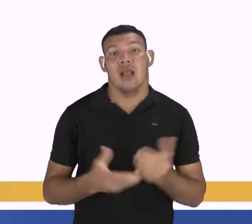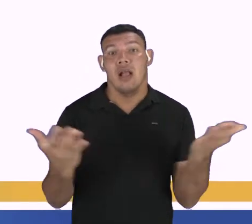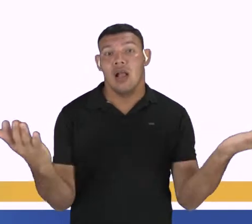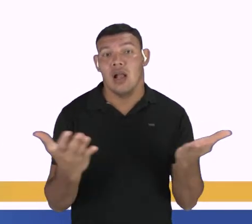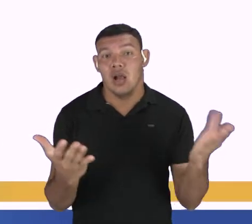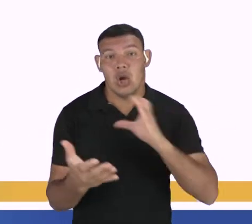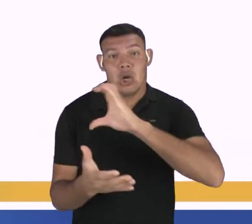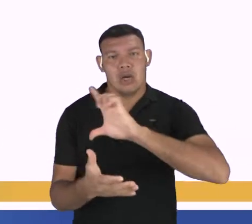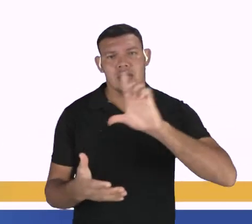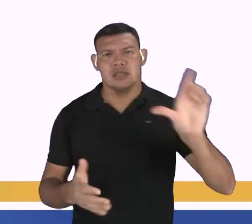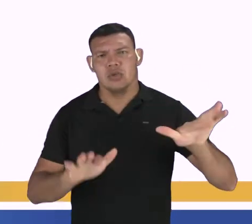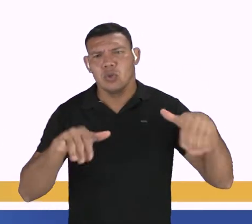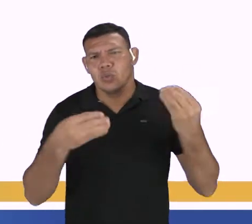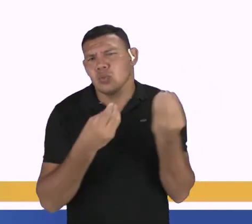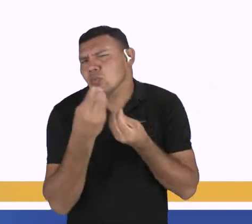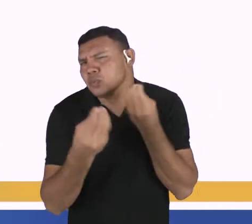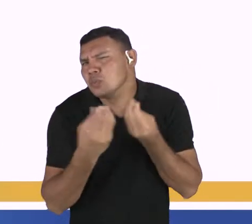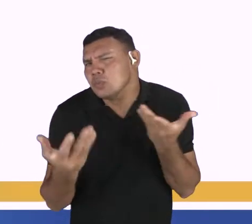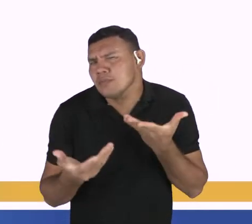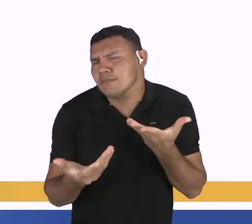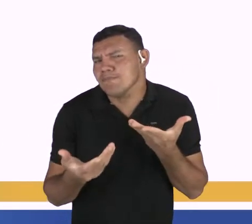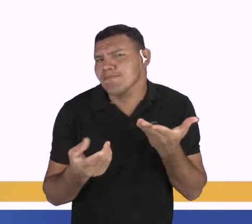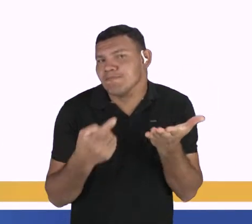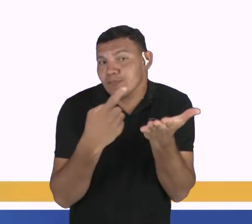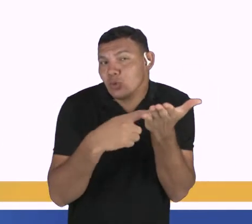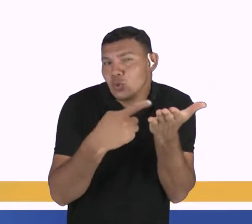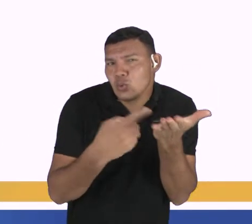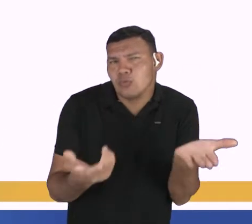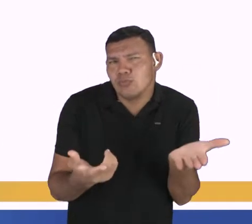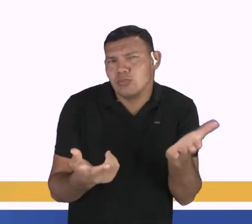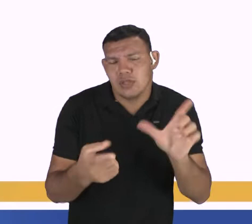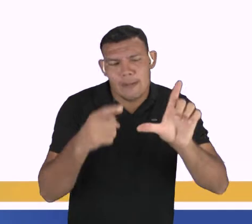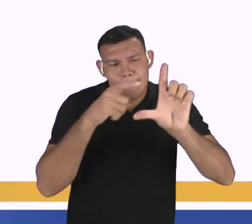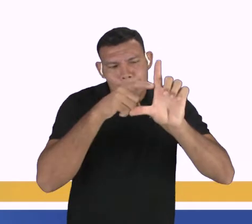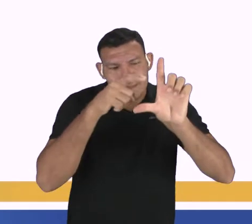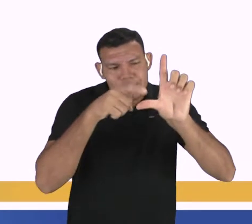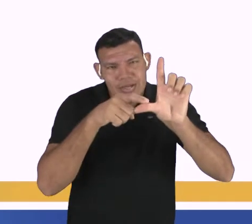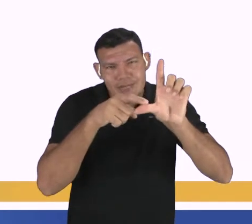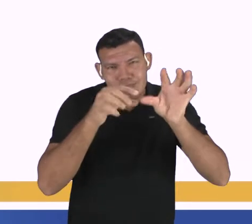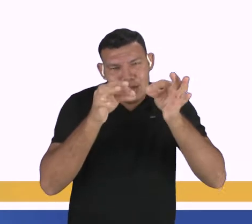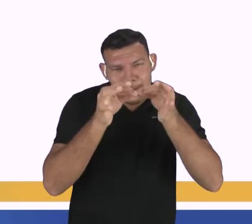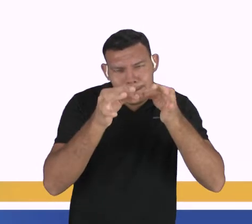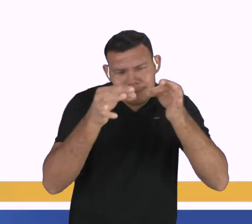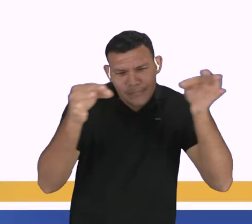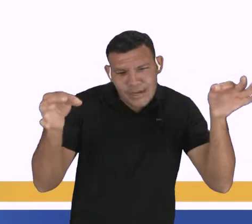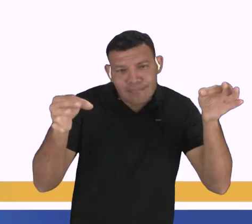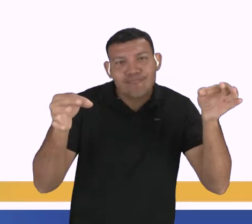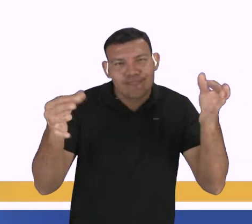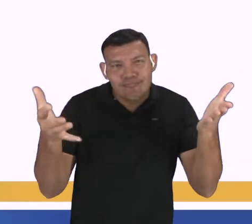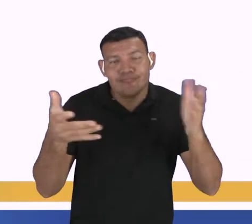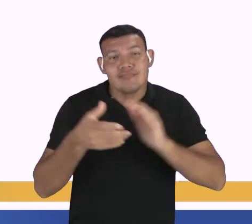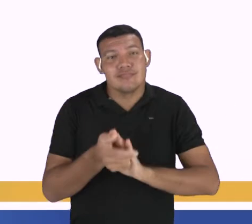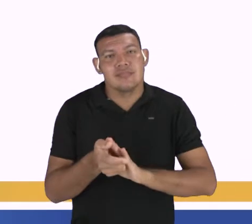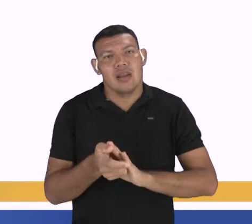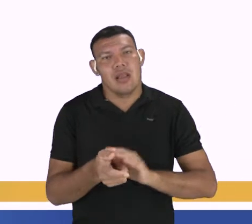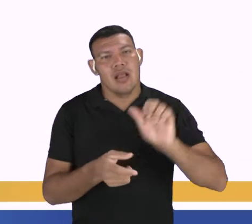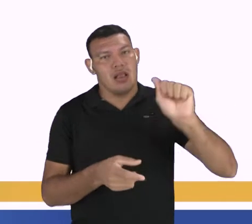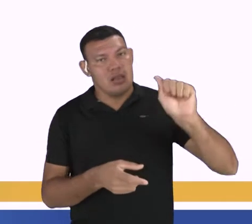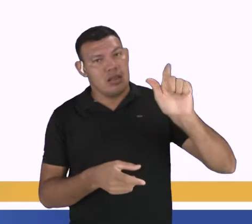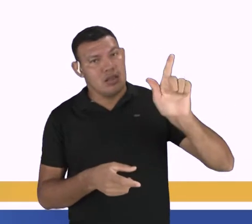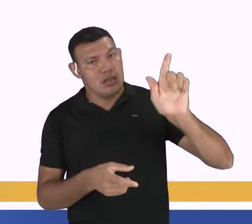quero classificar esses ângulos, né, de acordo em relação à sua medida. Você lembra? Nós temos os ângulos